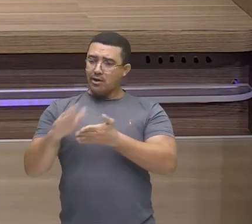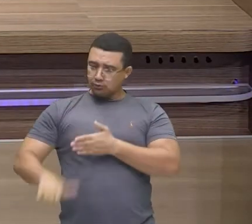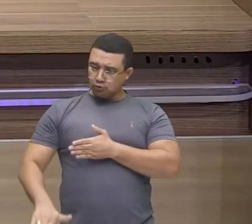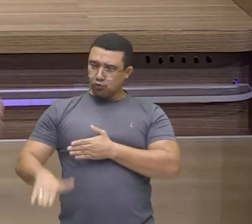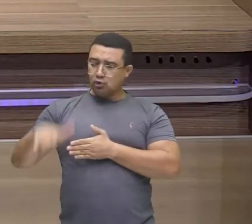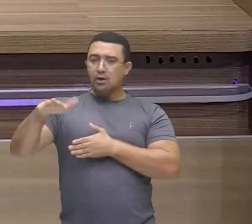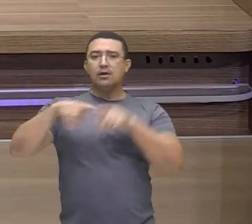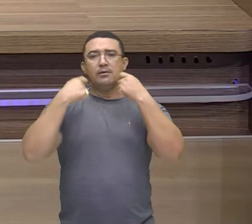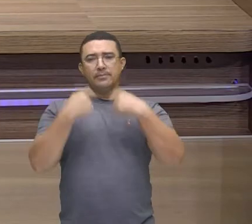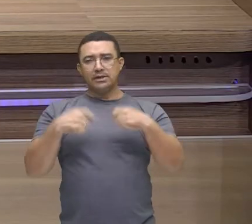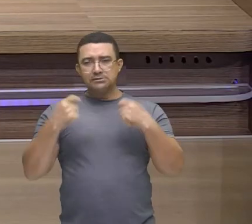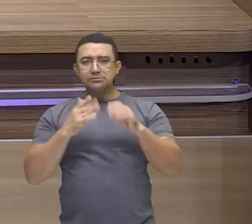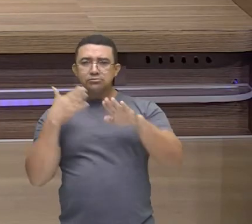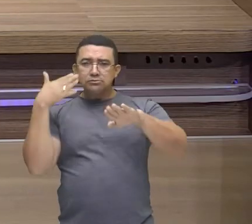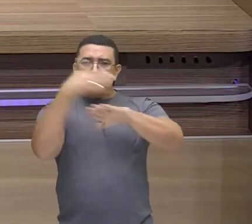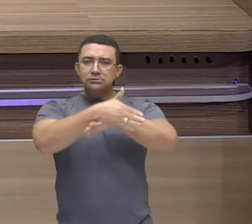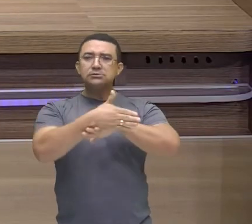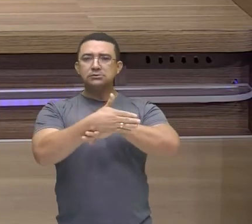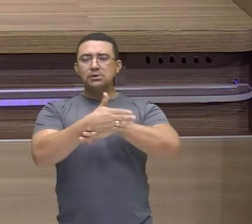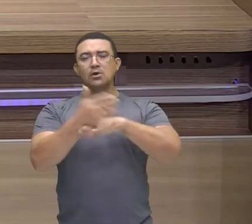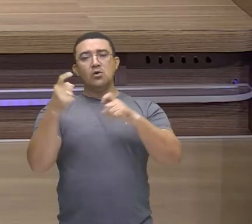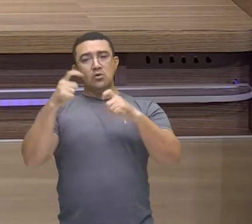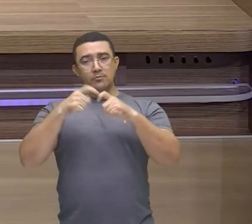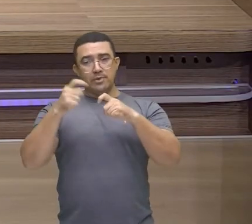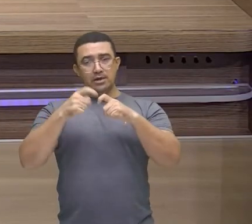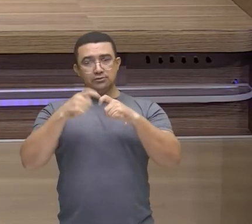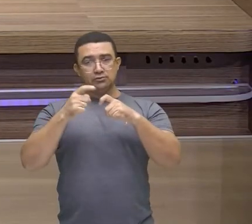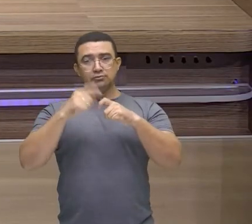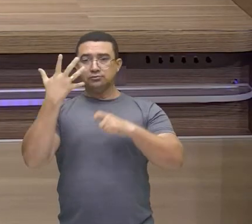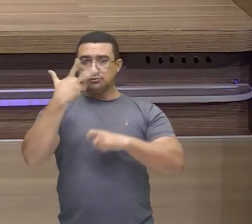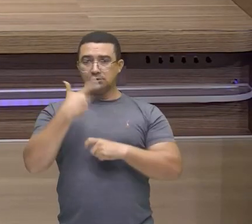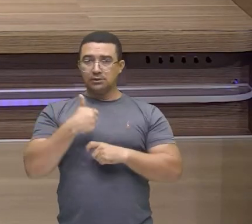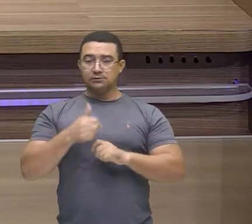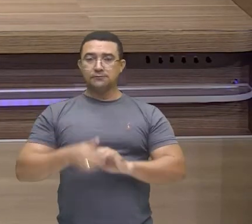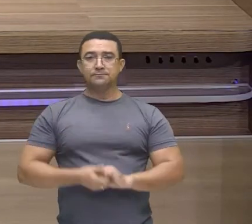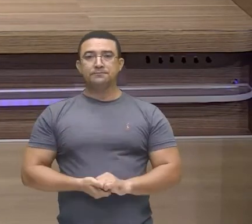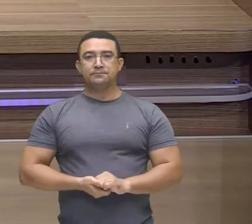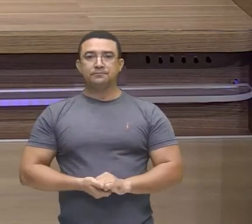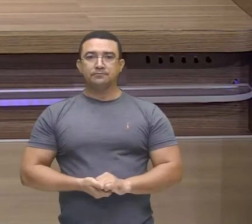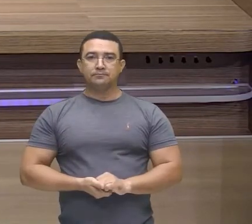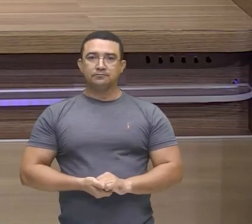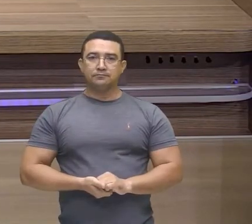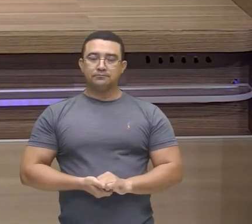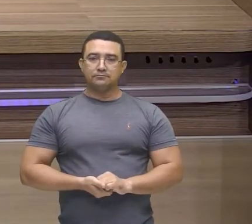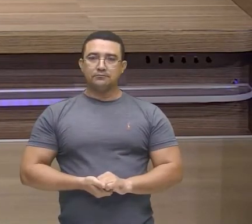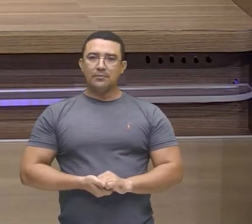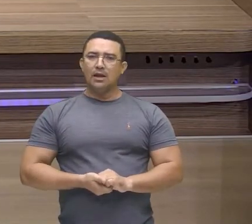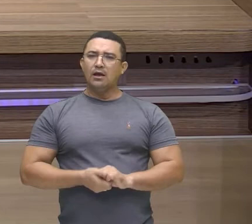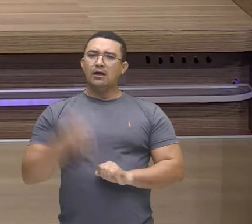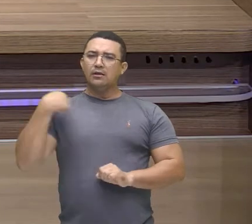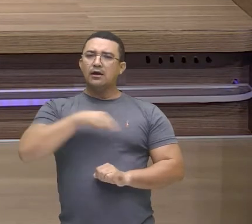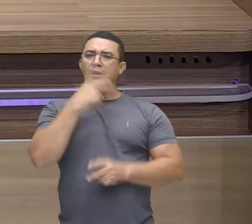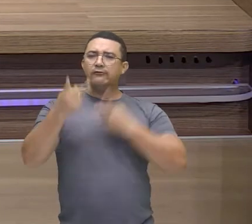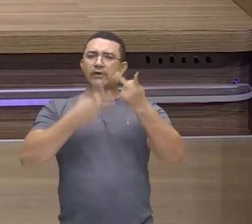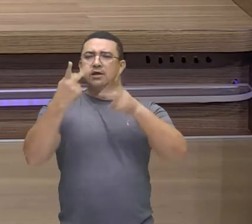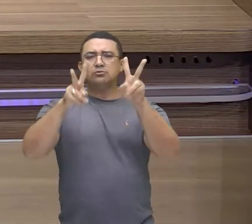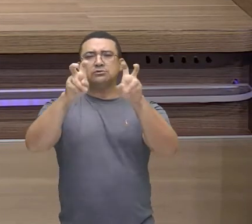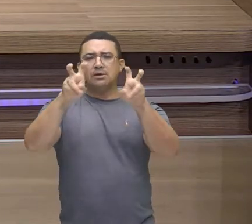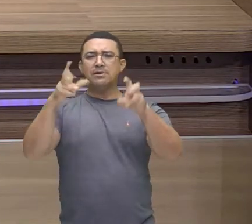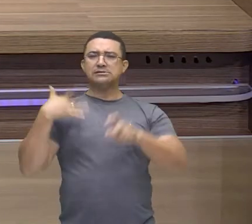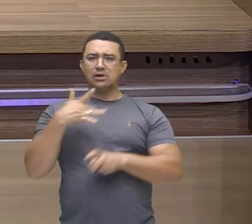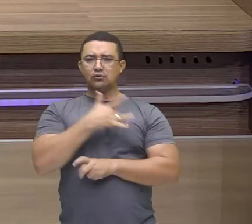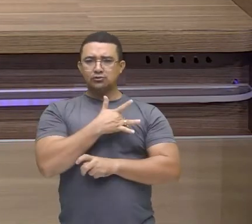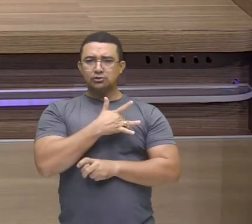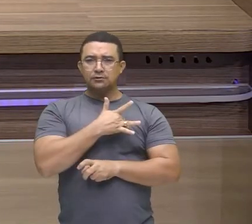fazer a consulta, não de doença. Quando a gente fala em saúde, né, nós falamos de saúde, o povo que vocês podem